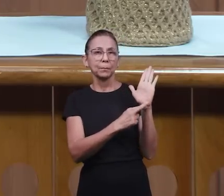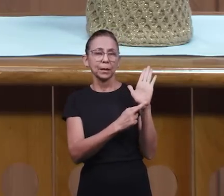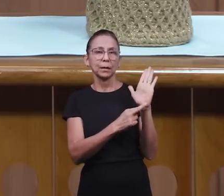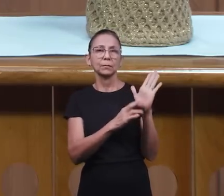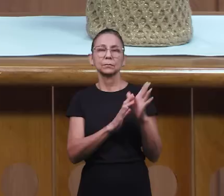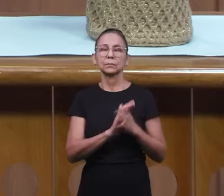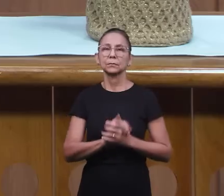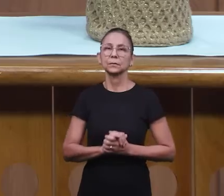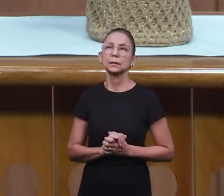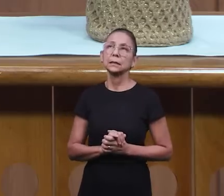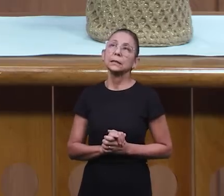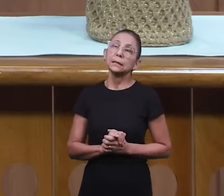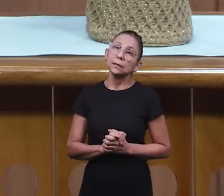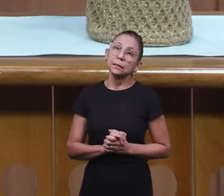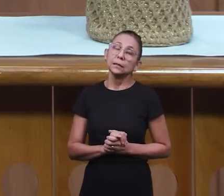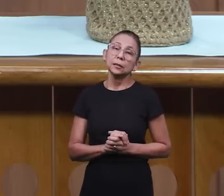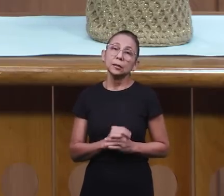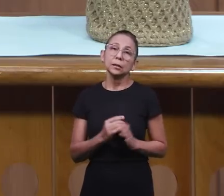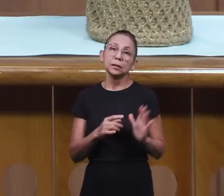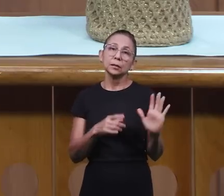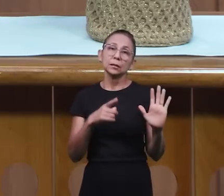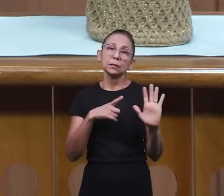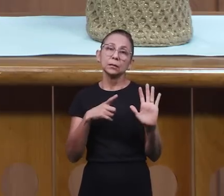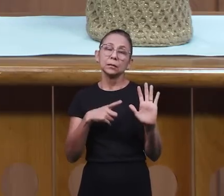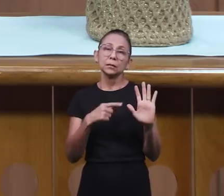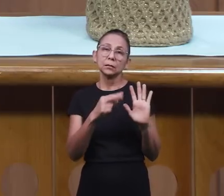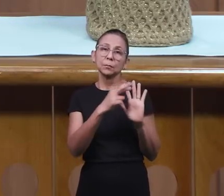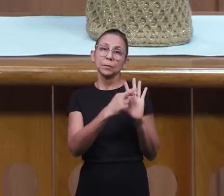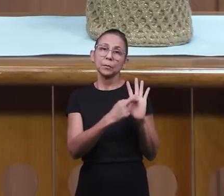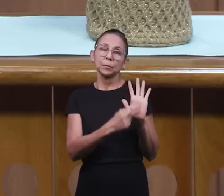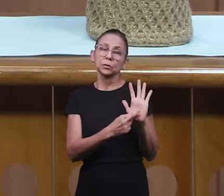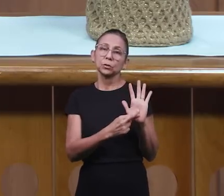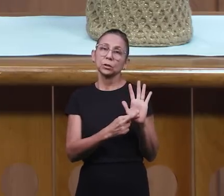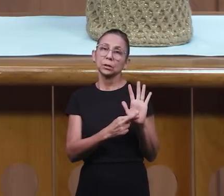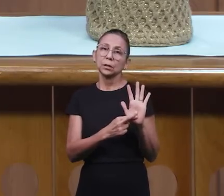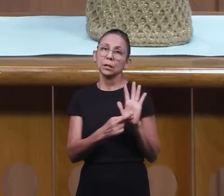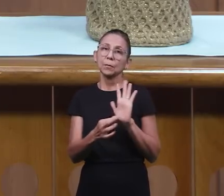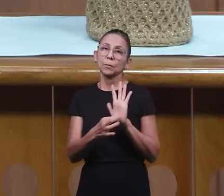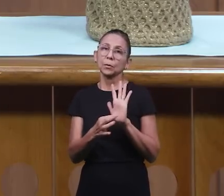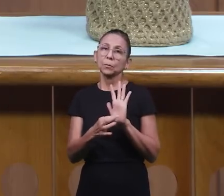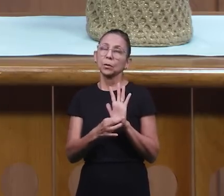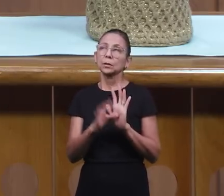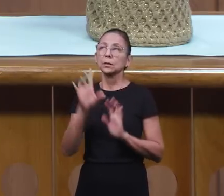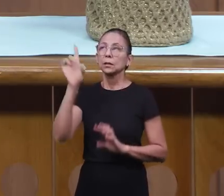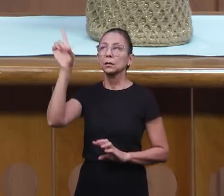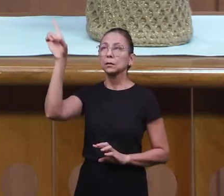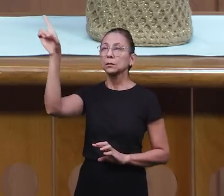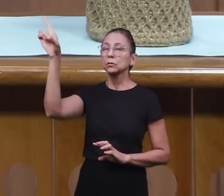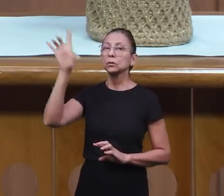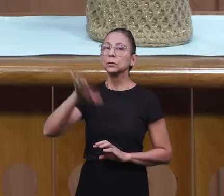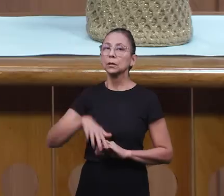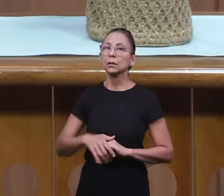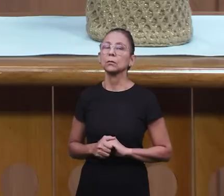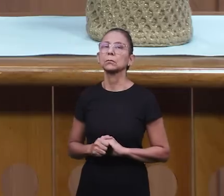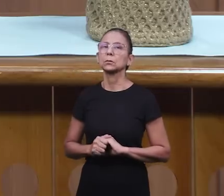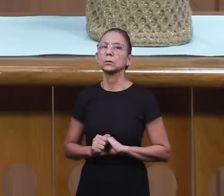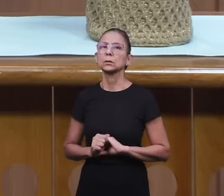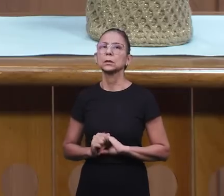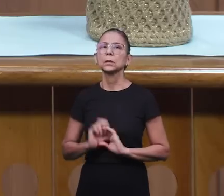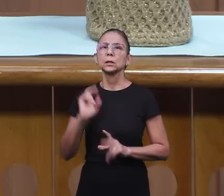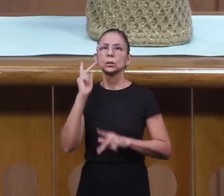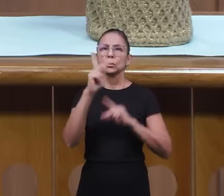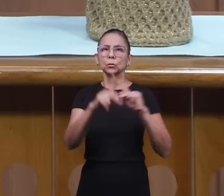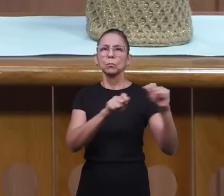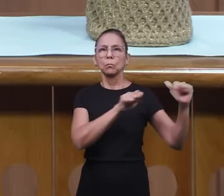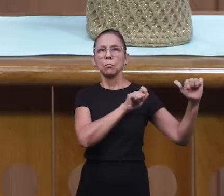os princípios, ou melhor, os propósitos de Deus e conclamavam o povo para